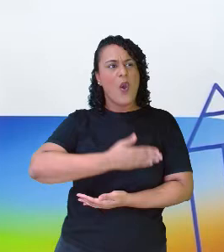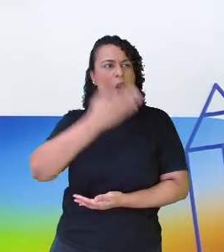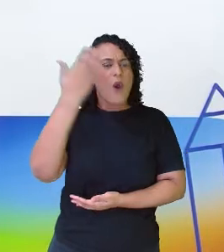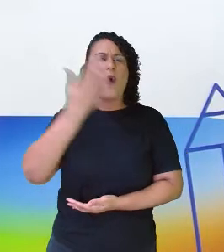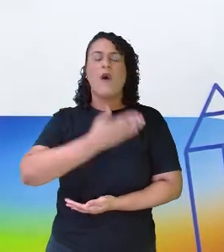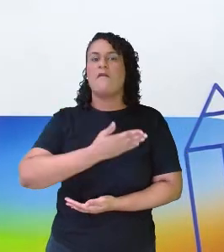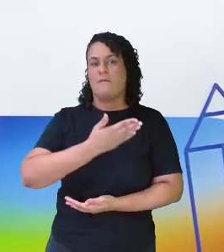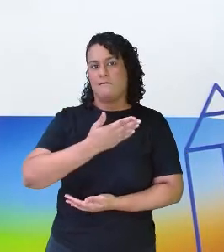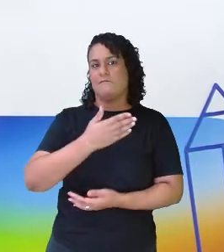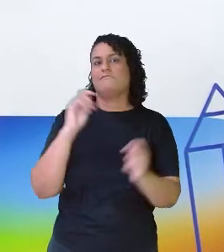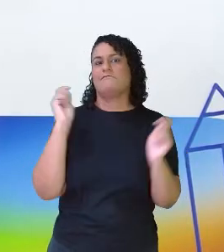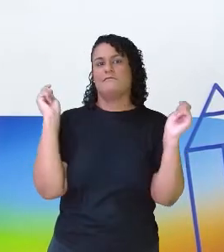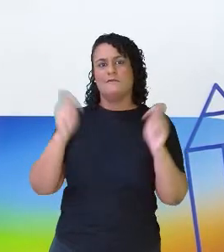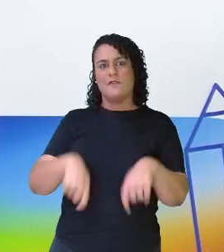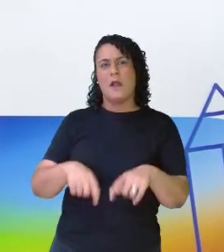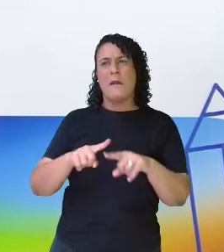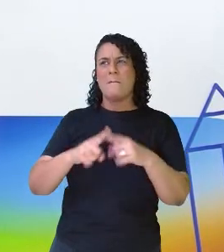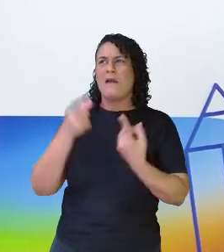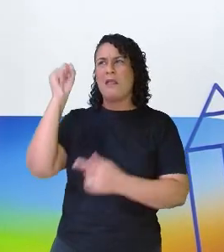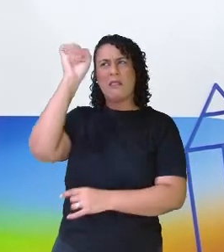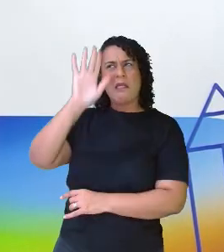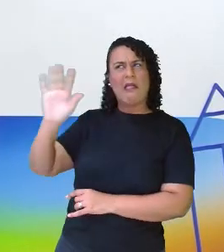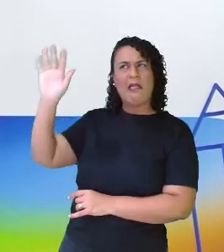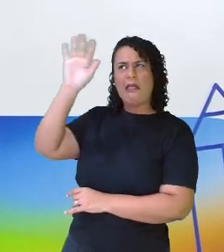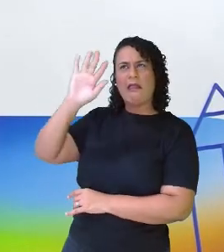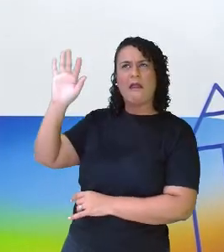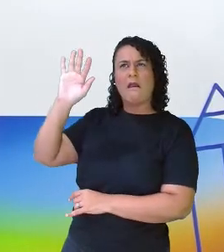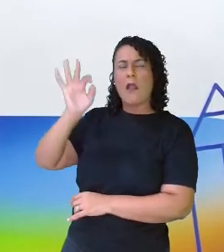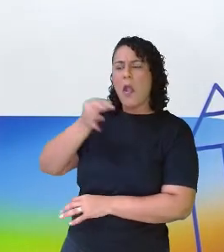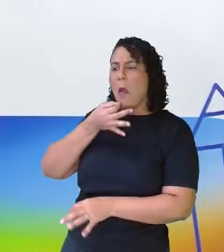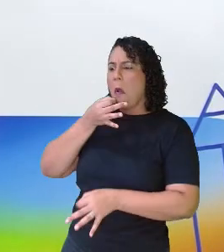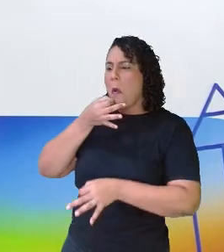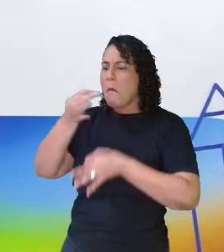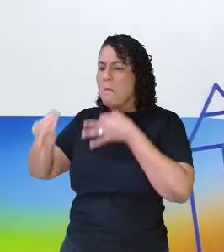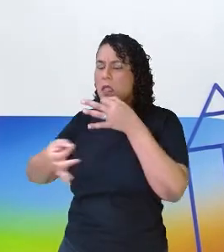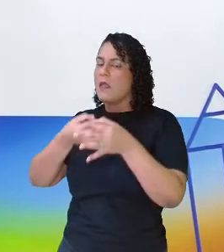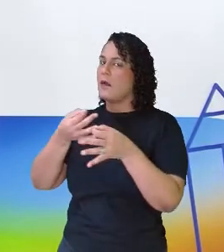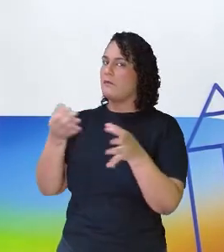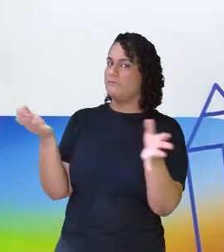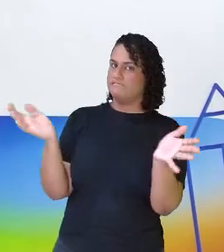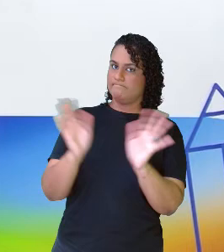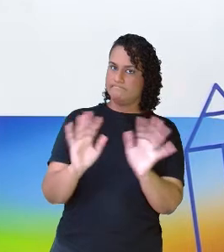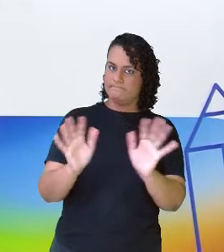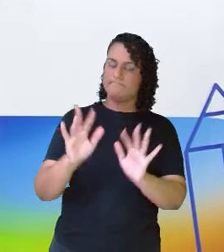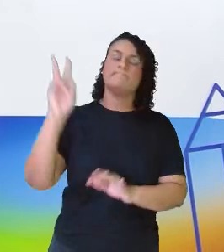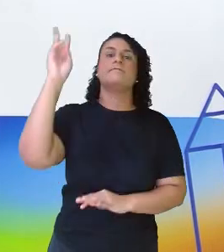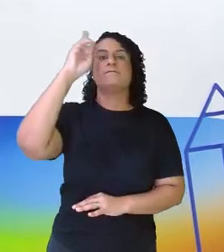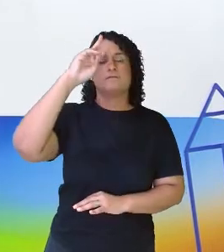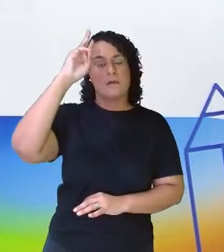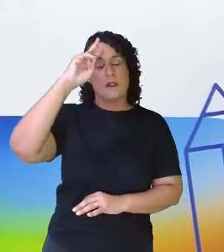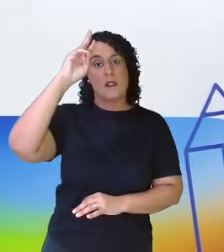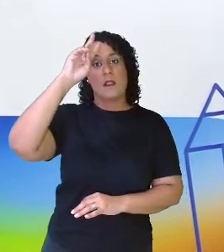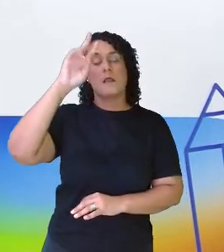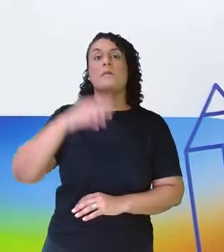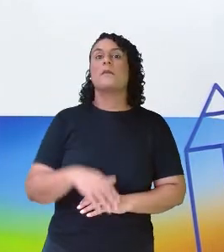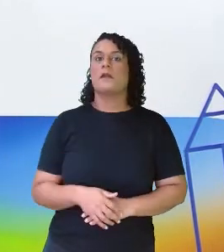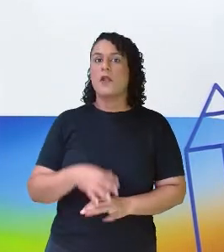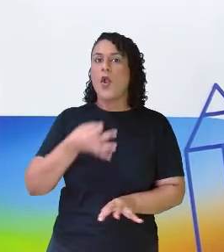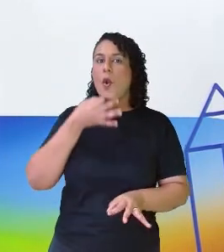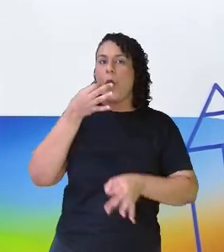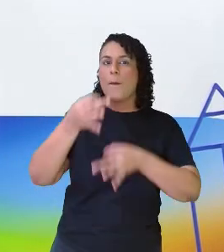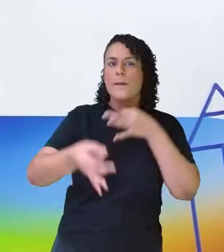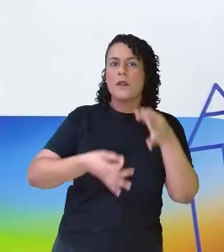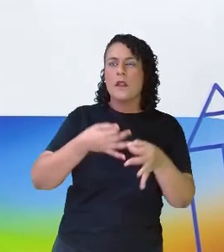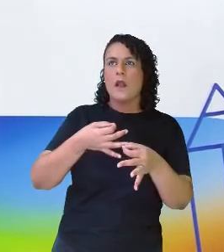mundo ilusório. Ele não está dando a sua opinião. Lembra que as professoras já falaram aqui do que é opinião e do